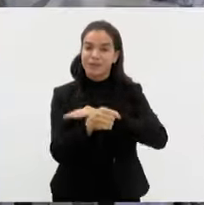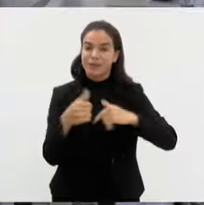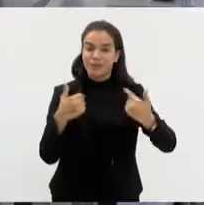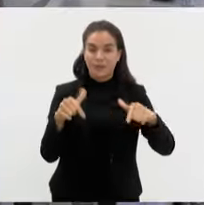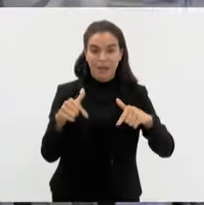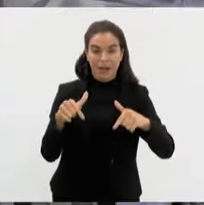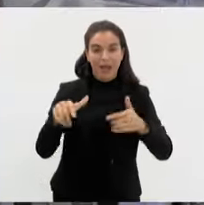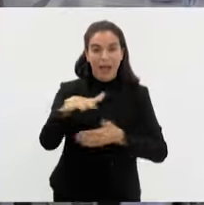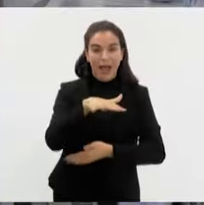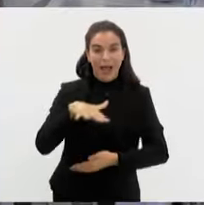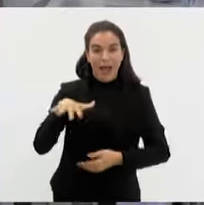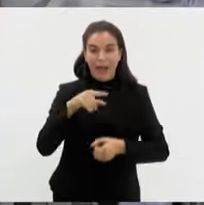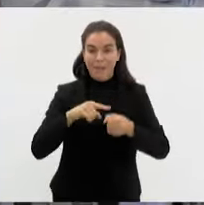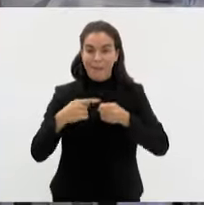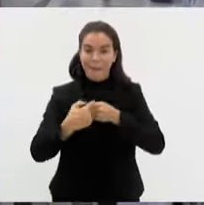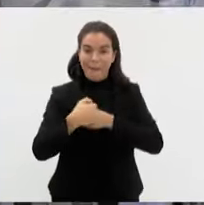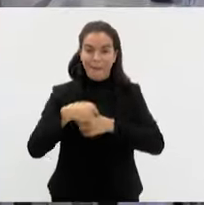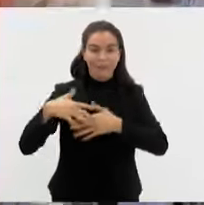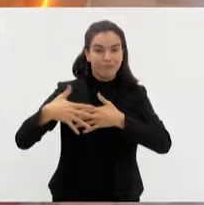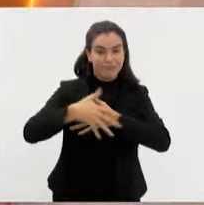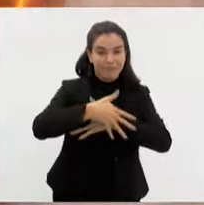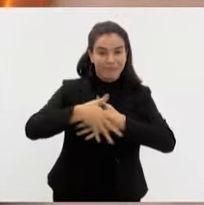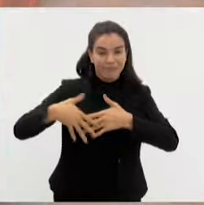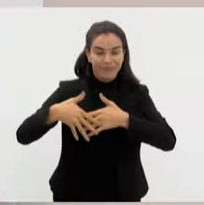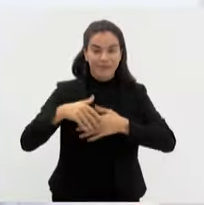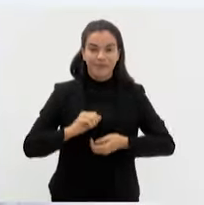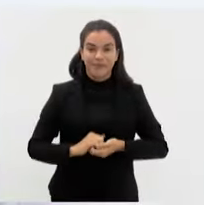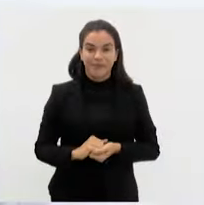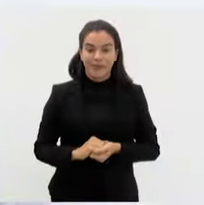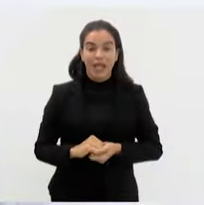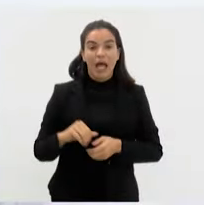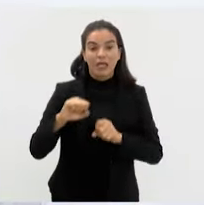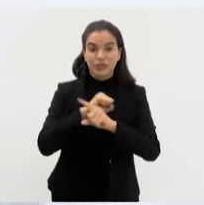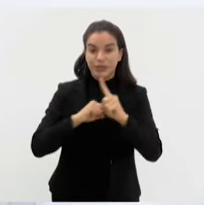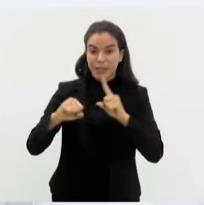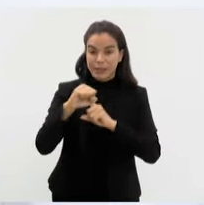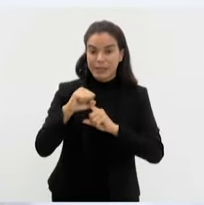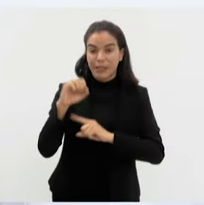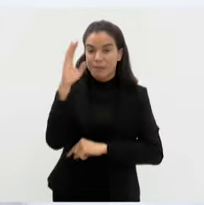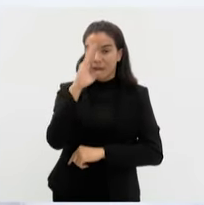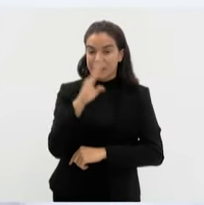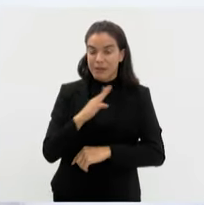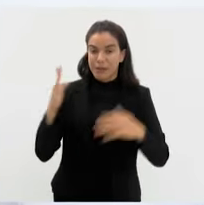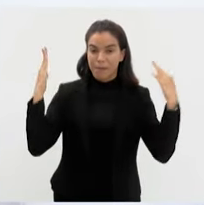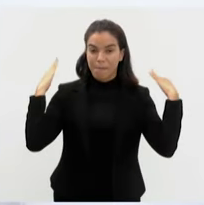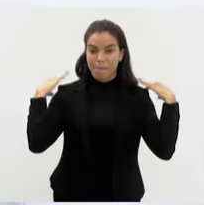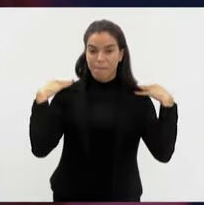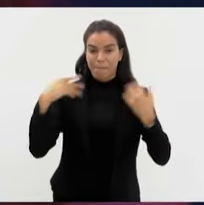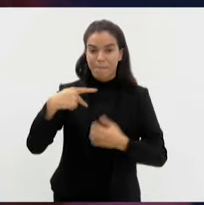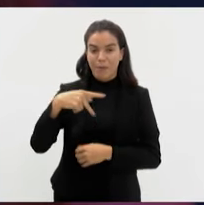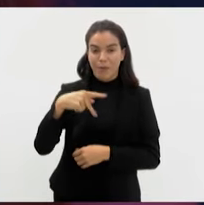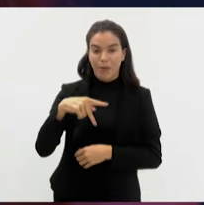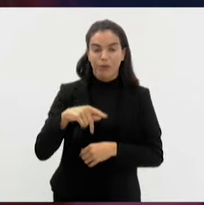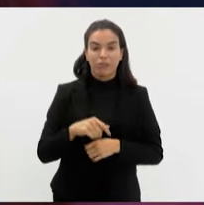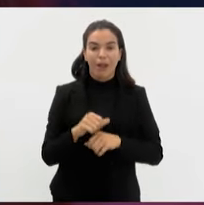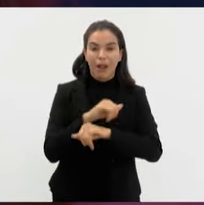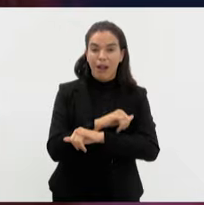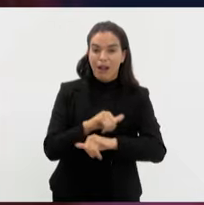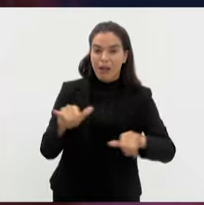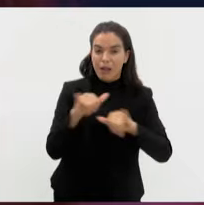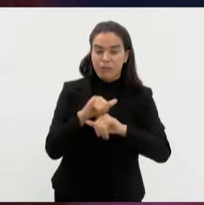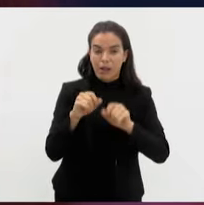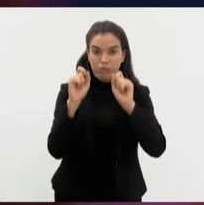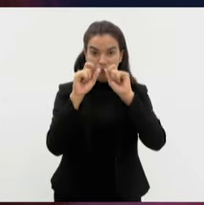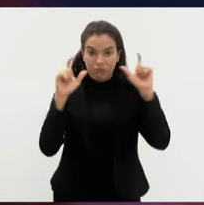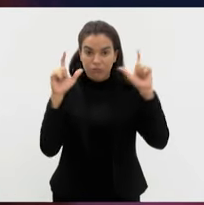metropolitana, serrana e Médio Paraíba. Sociedade Brasileira de Pneumologia e Tisiologia lança campanha para